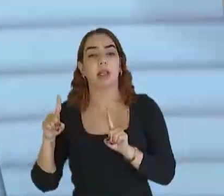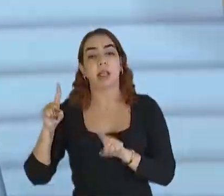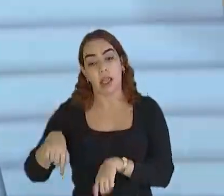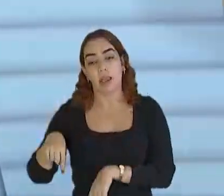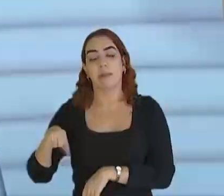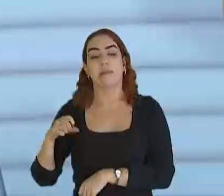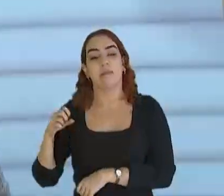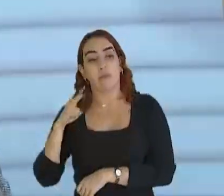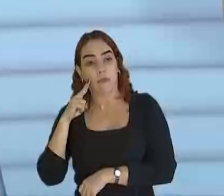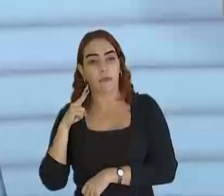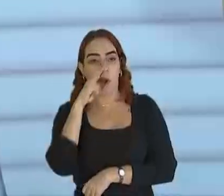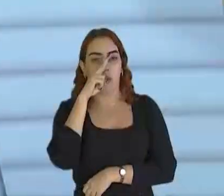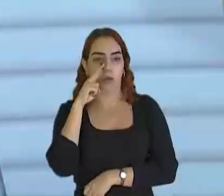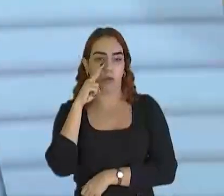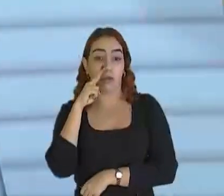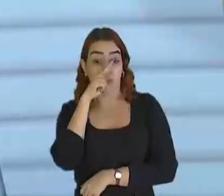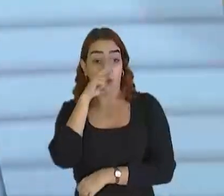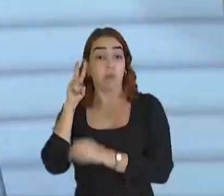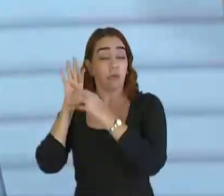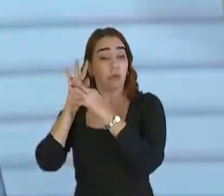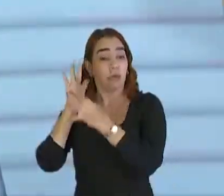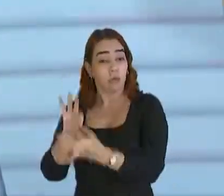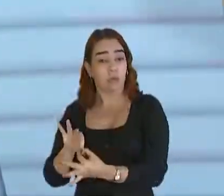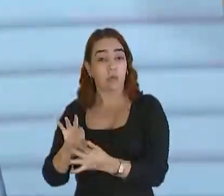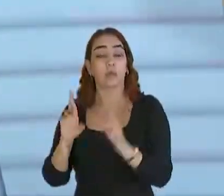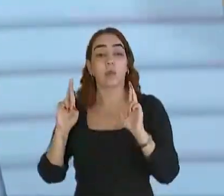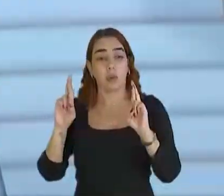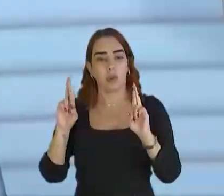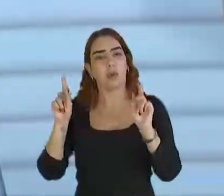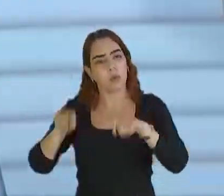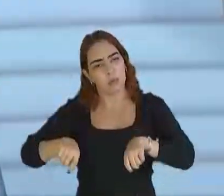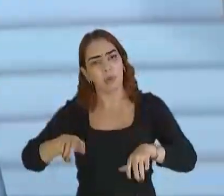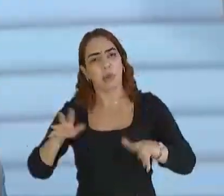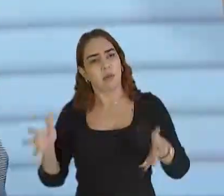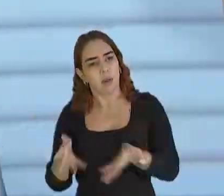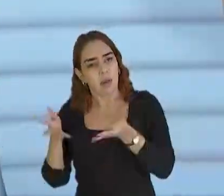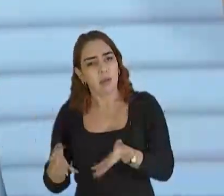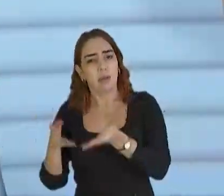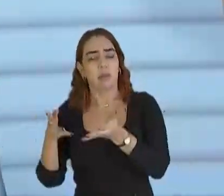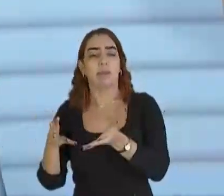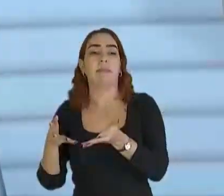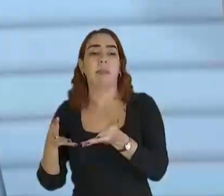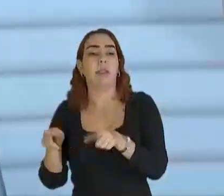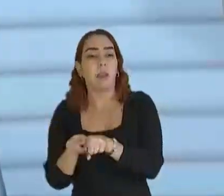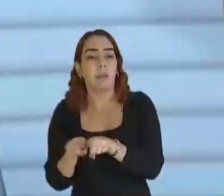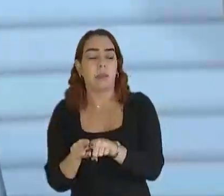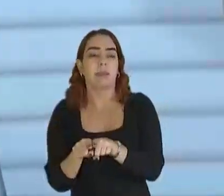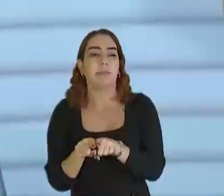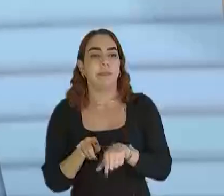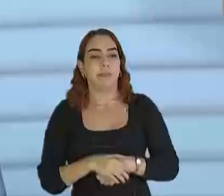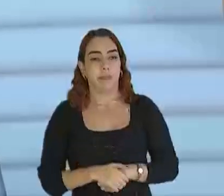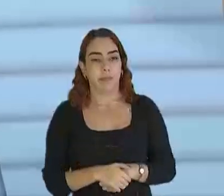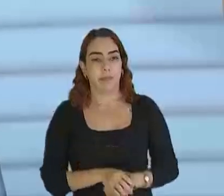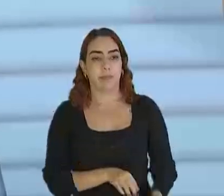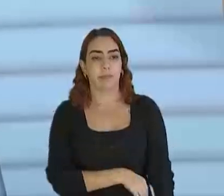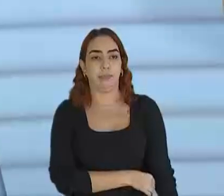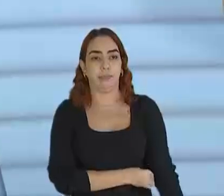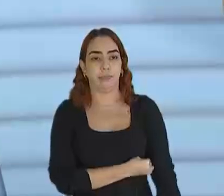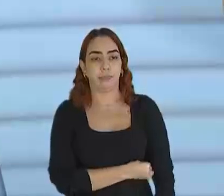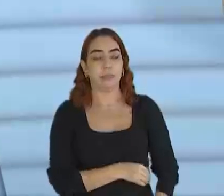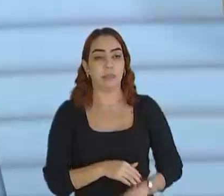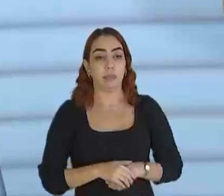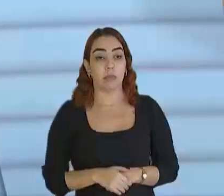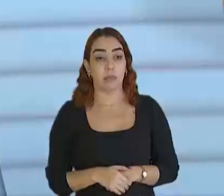né? E eu espero que a gente possa dar uma contribuição para a sociedade brasileira. Nós estamos num momento, né, assim, eleição